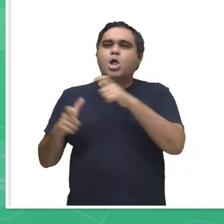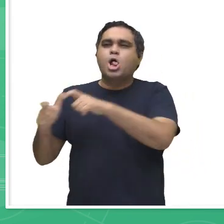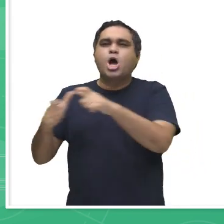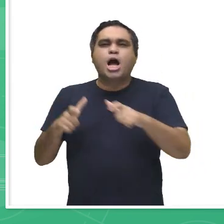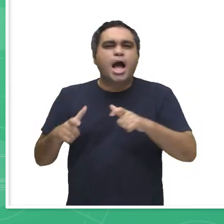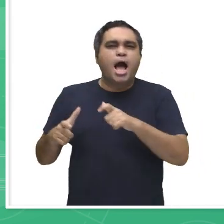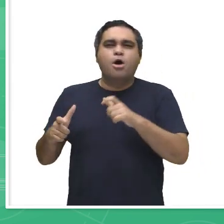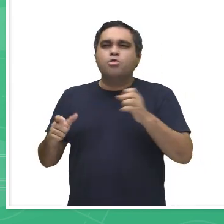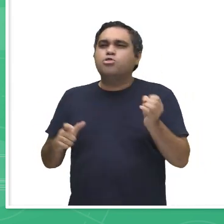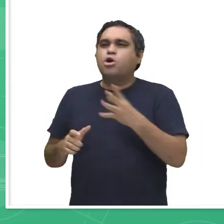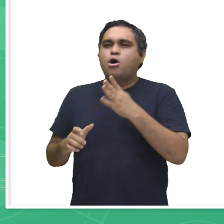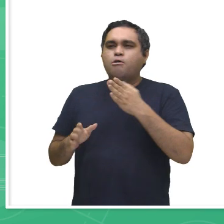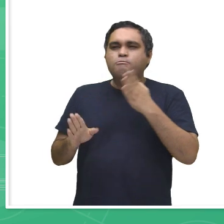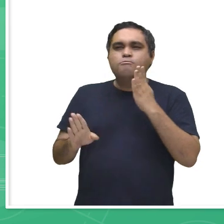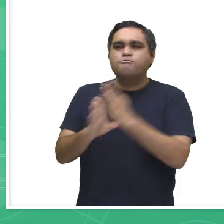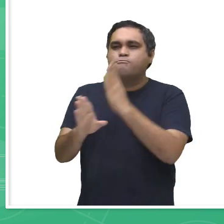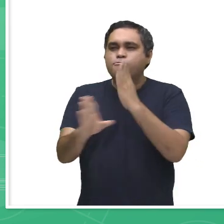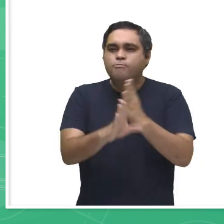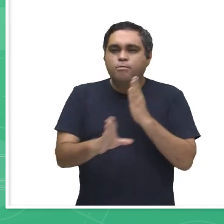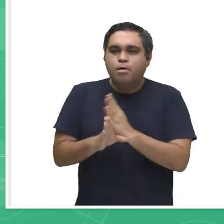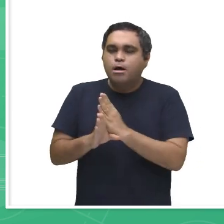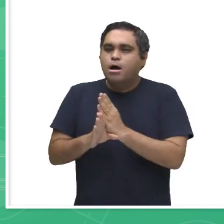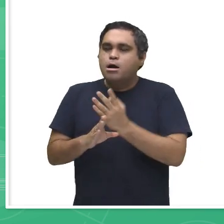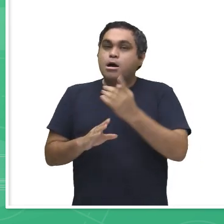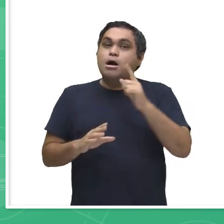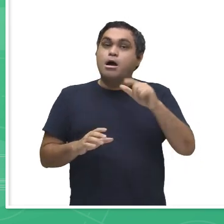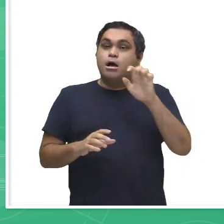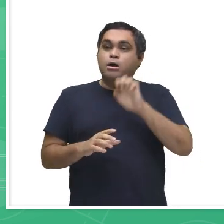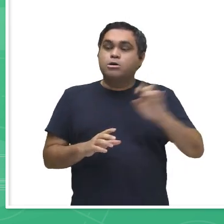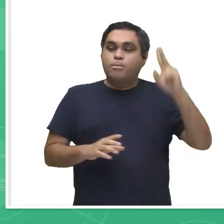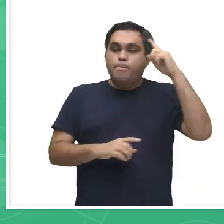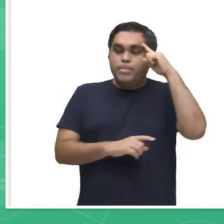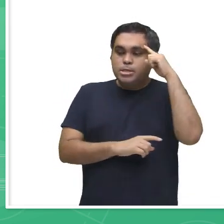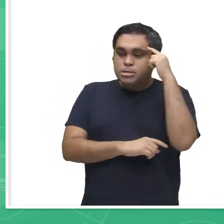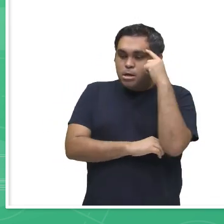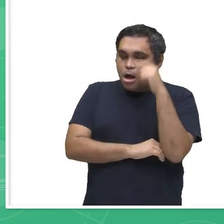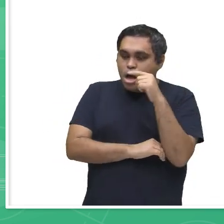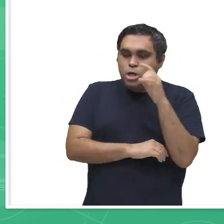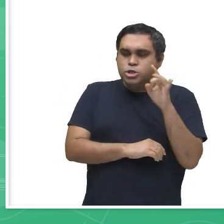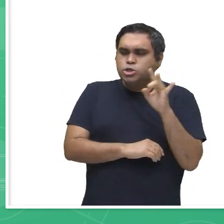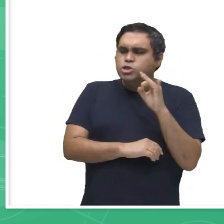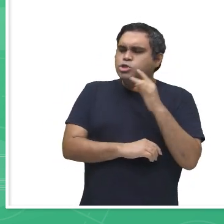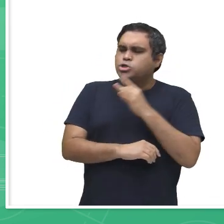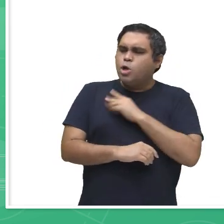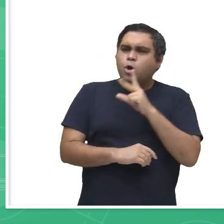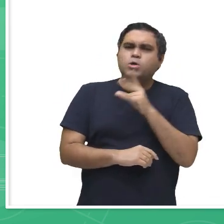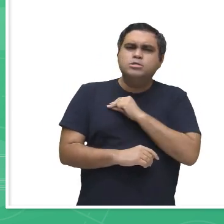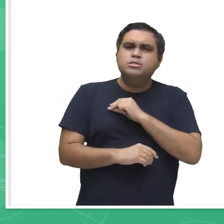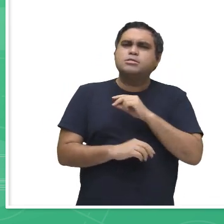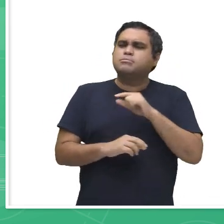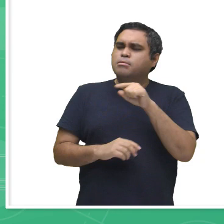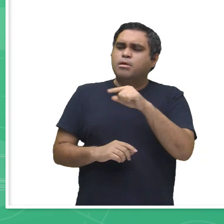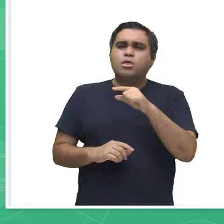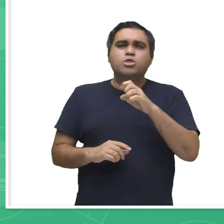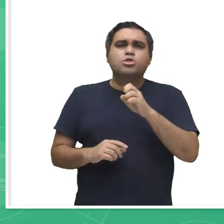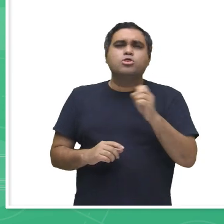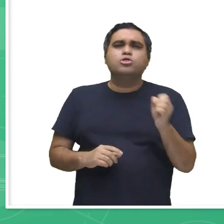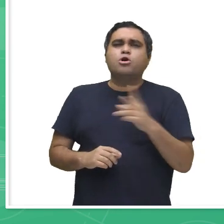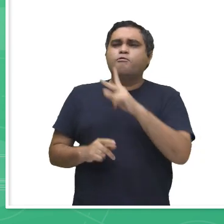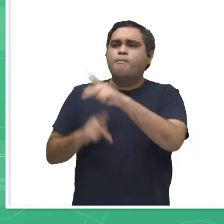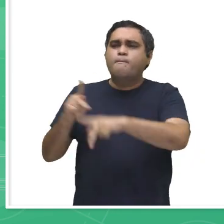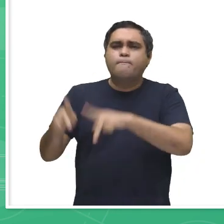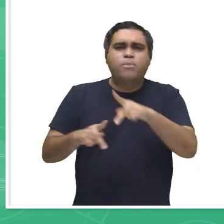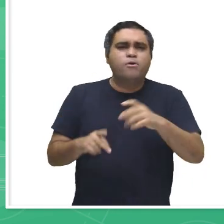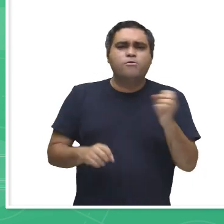Motivaram, por exemplo, a Europa nas visões de mundo e das sociedades também. Essa descoberta do